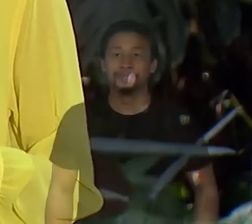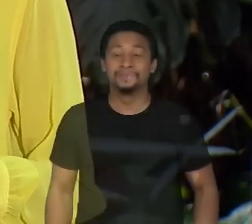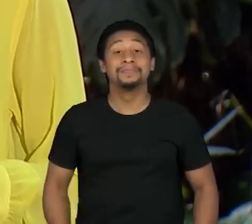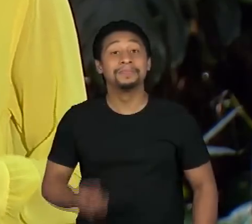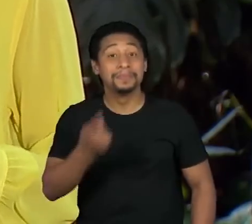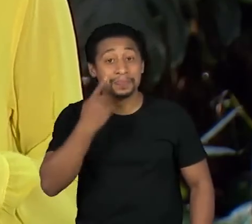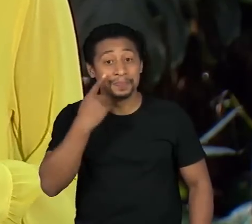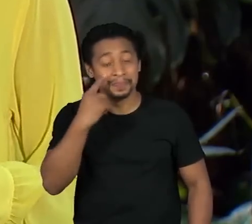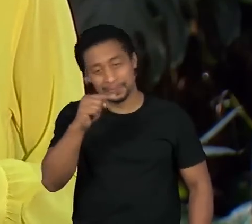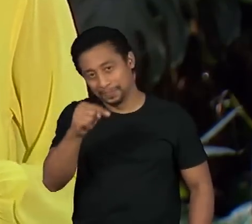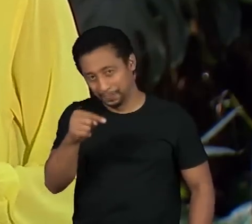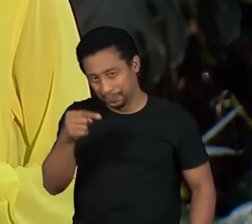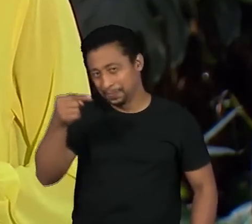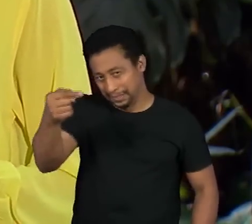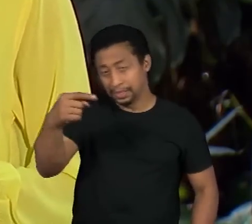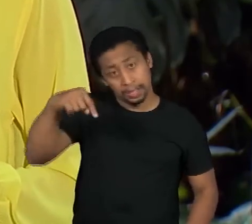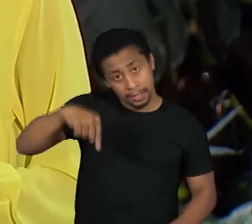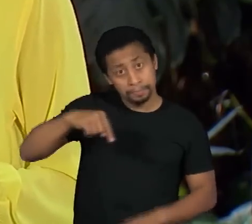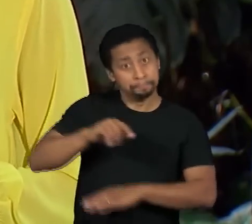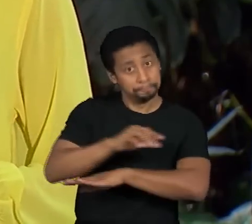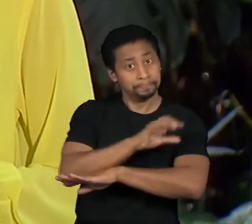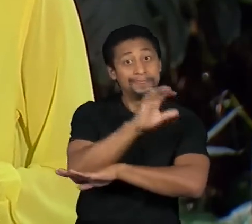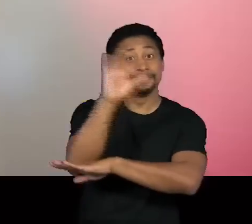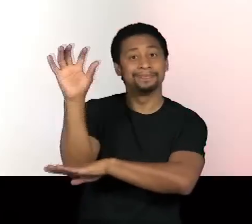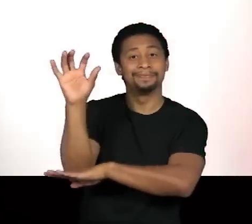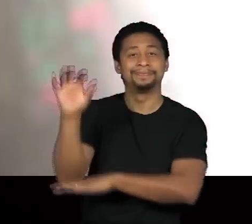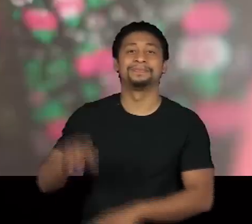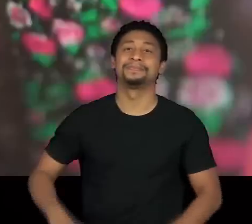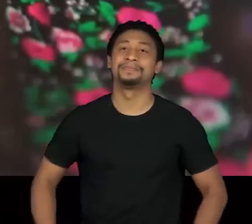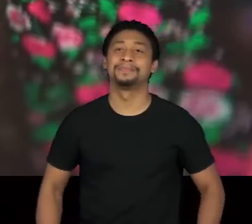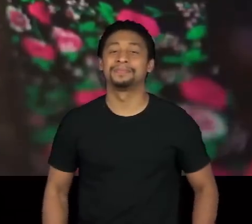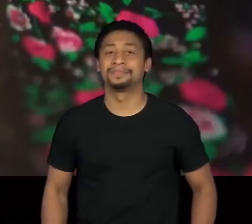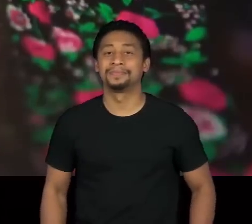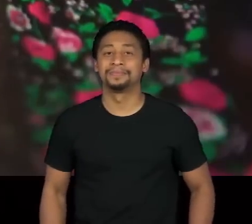Você vai ver daqui a pouco aqui no Repórter Eco.